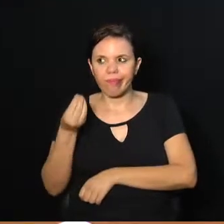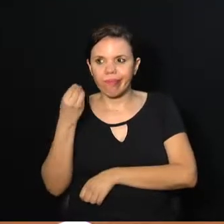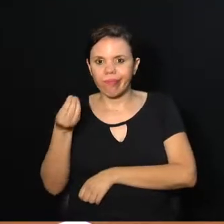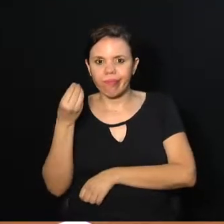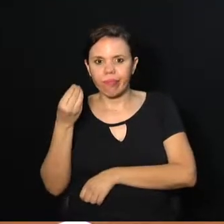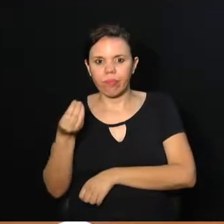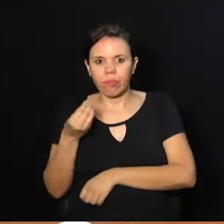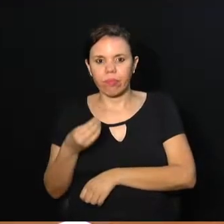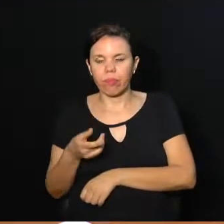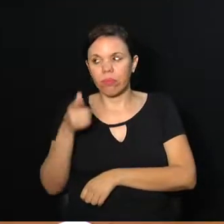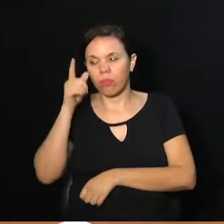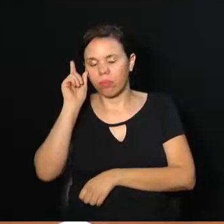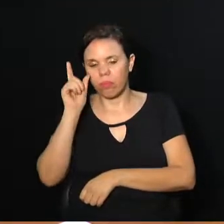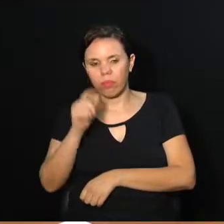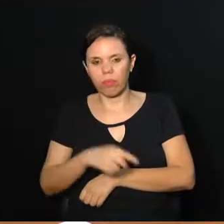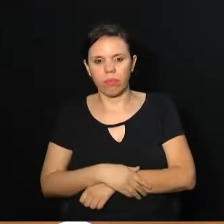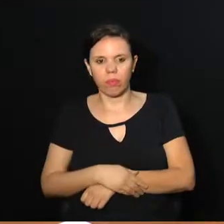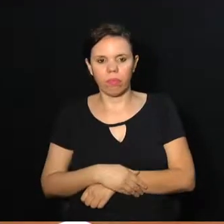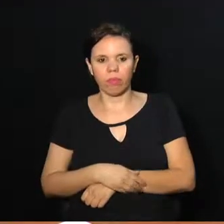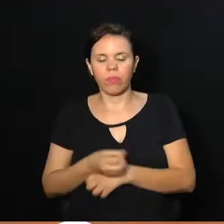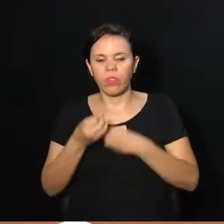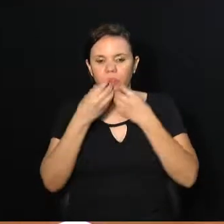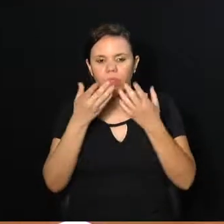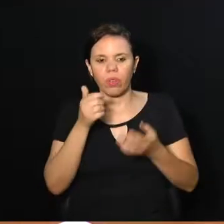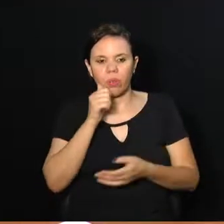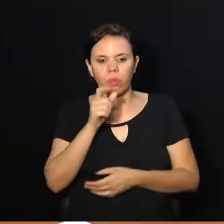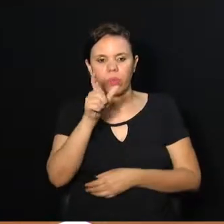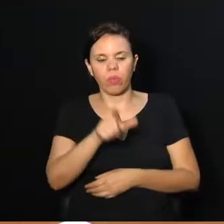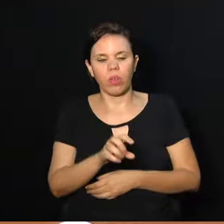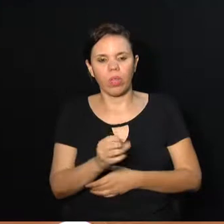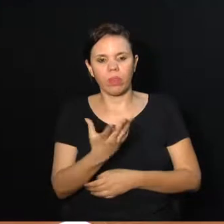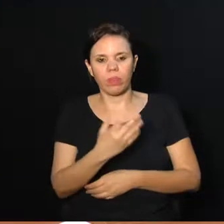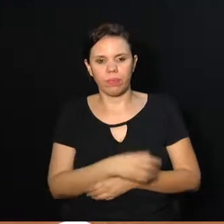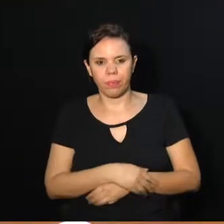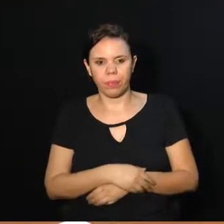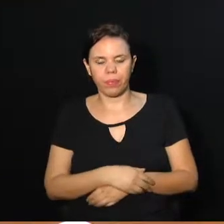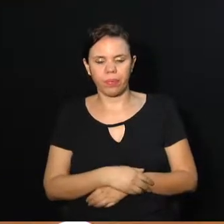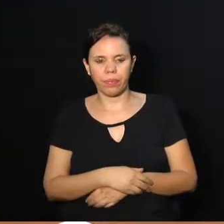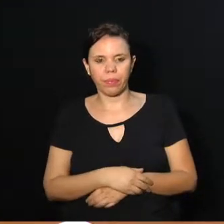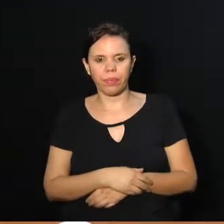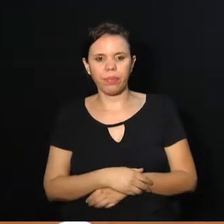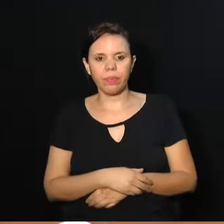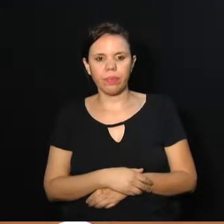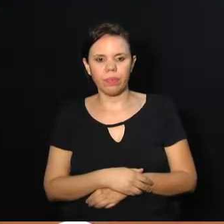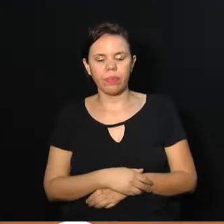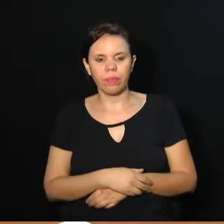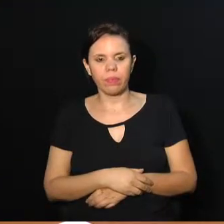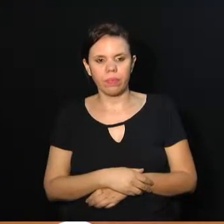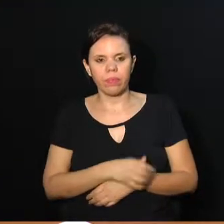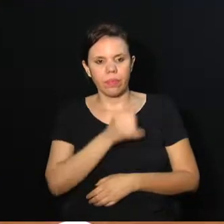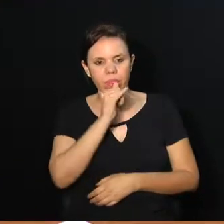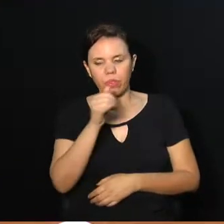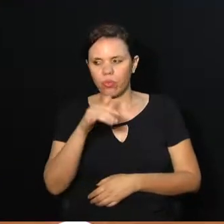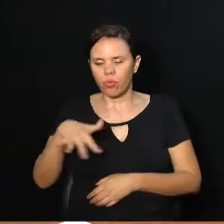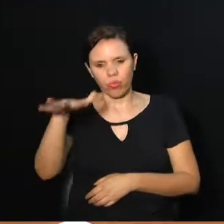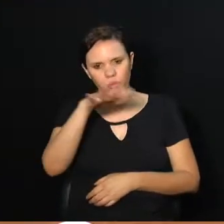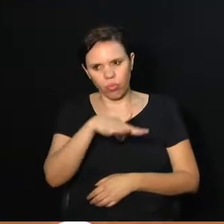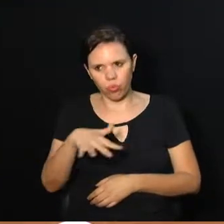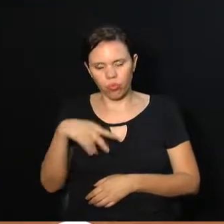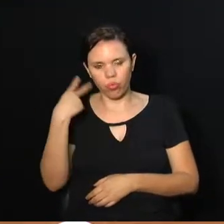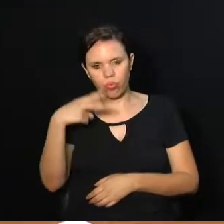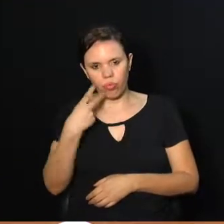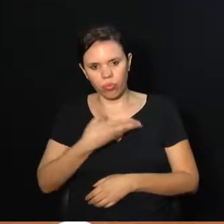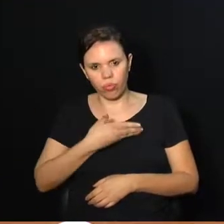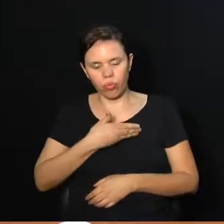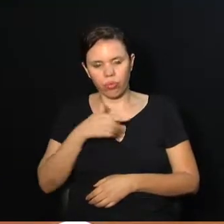na sessão de ontem, eu mencionei essa situação, esse caso, e falei para os demais vereadores, para os demais